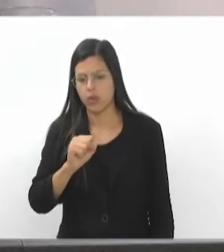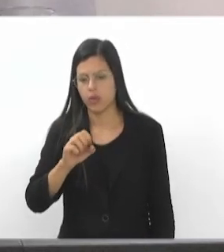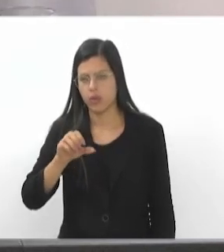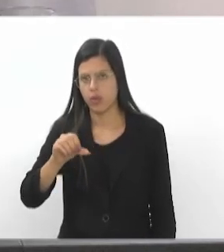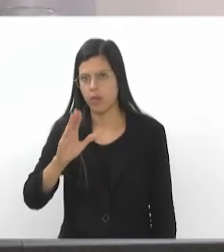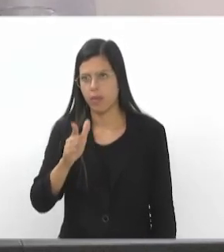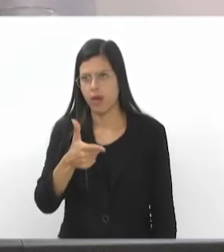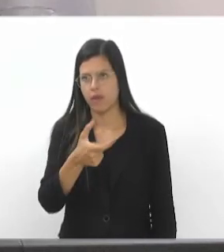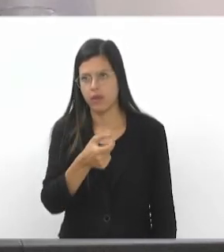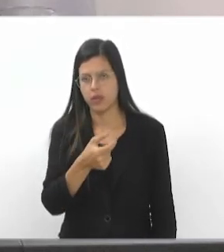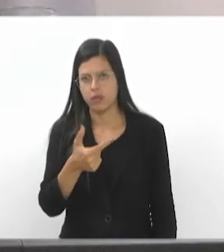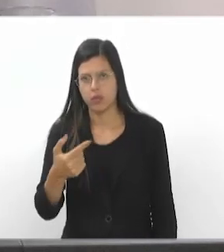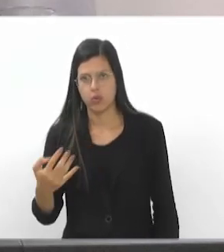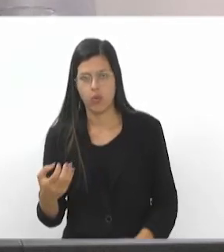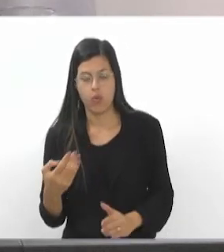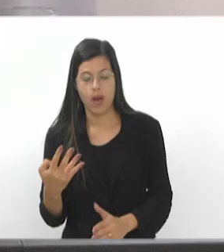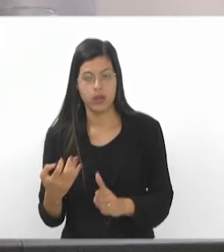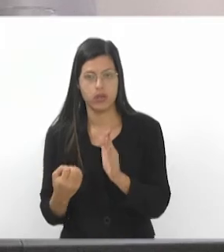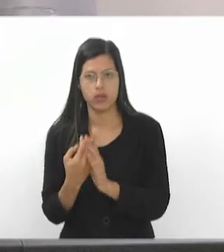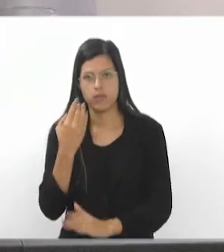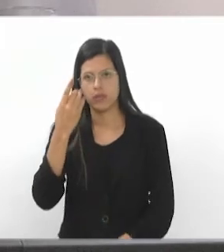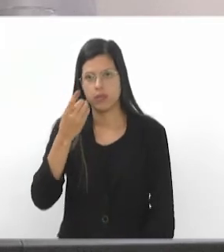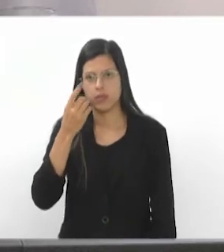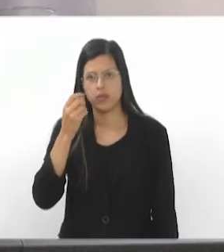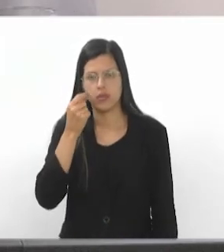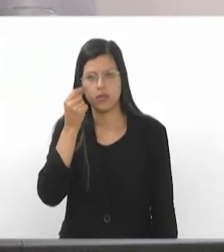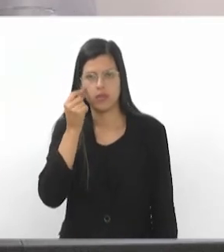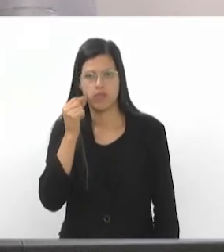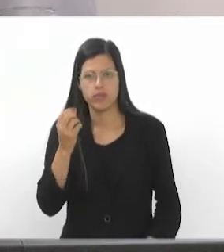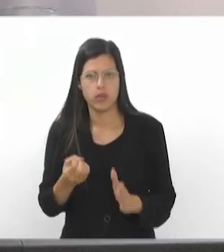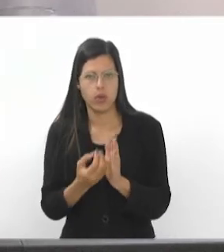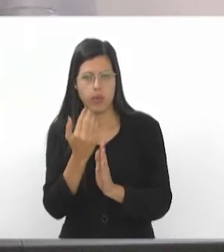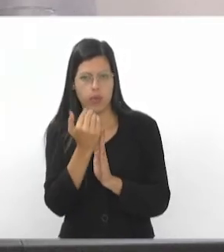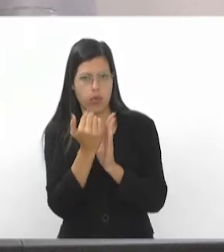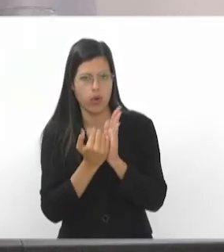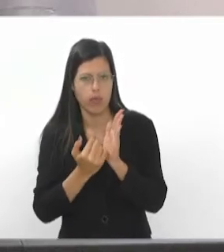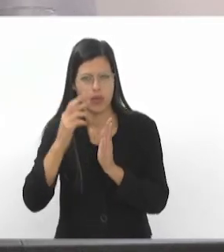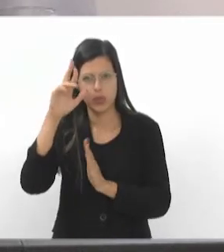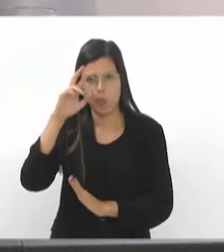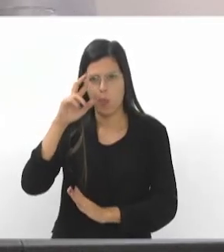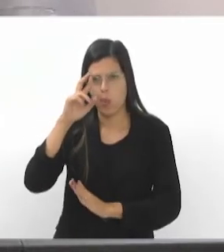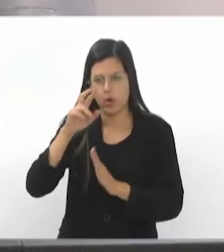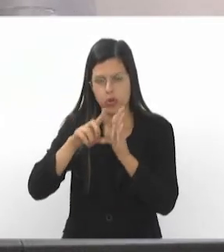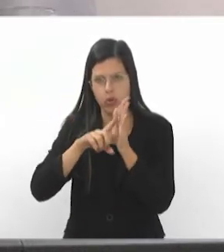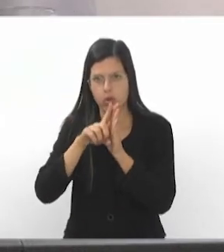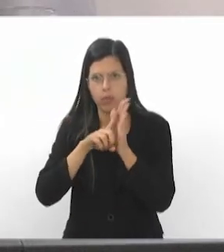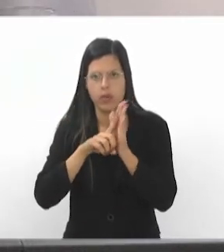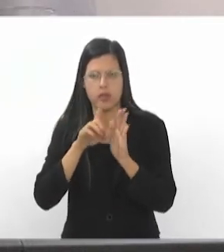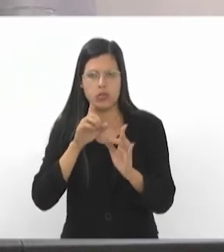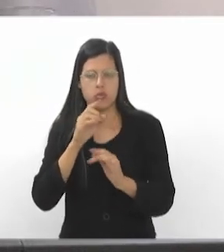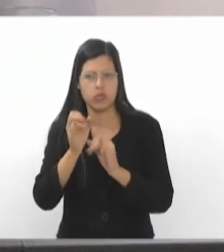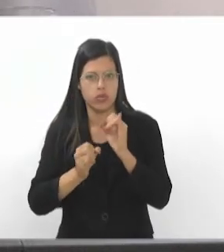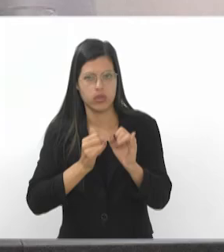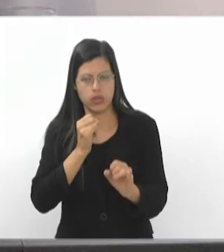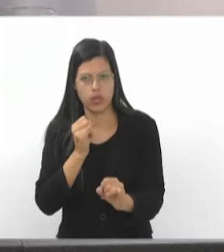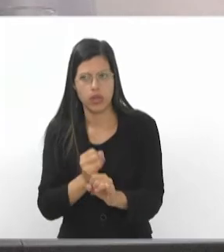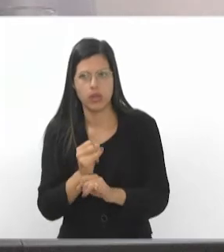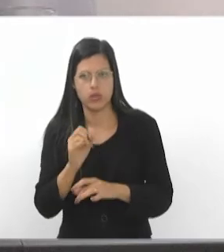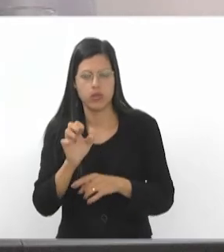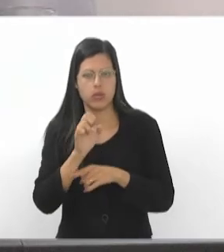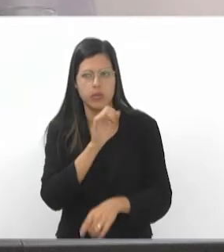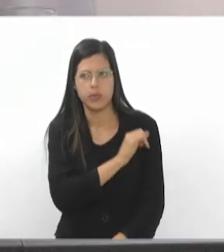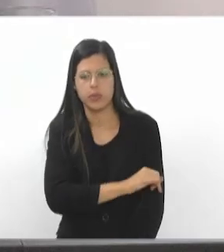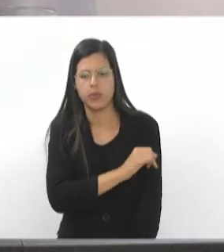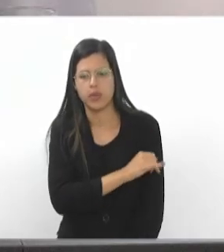autoria do deputado Giovanni Ratinho, que cria o Programa de Monitoramento Digital e Segurança Pública no Estado do Rio de Janeiro. O parecer é